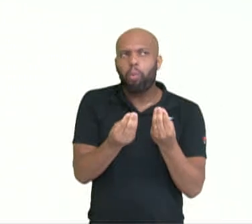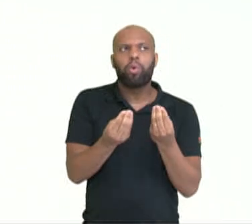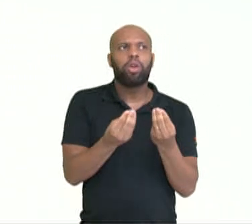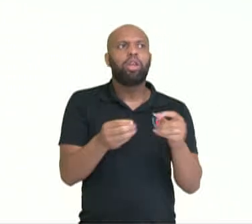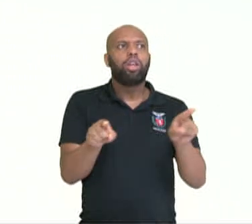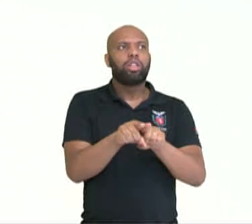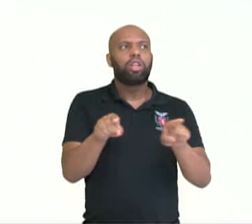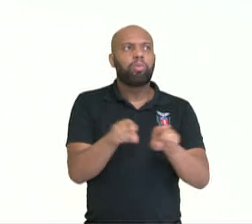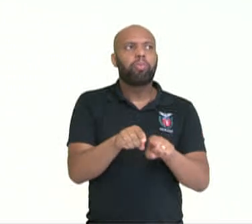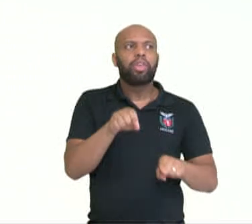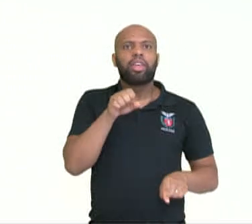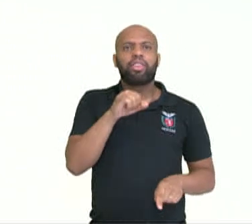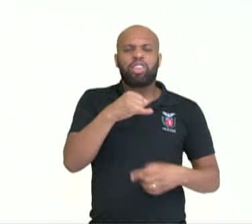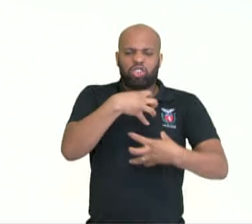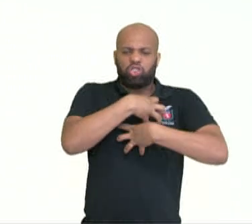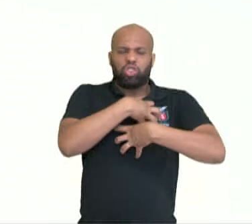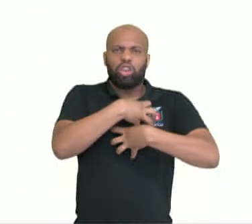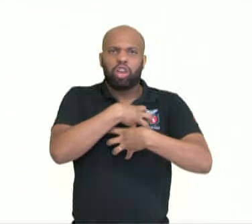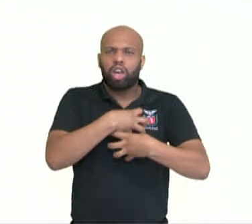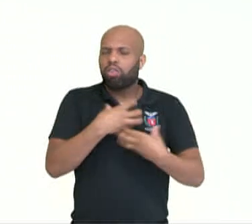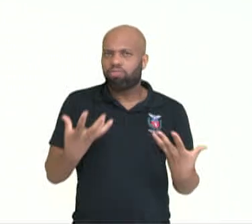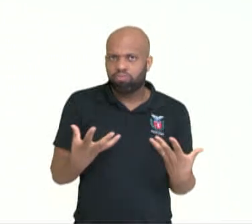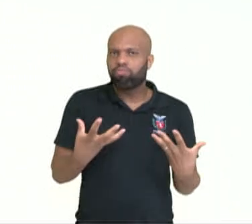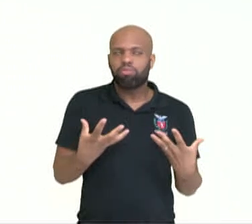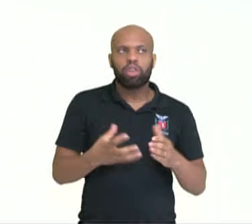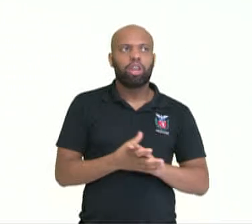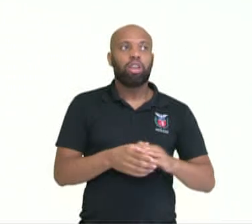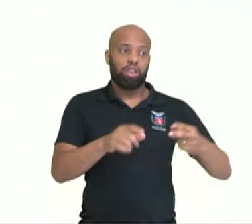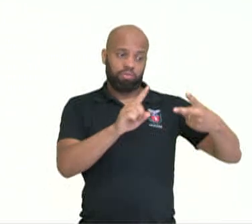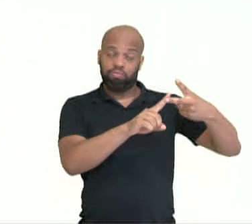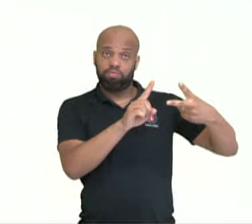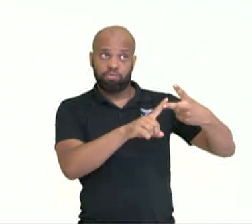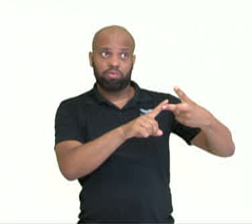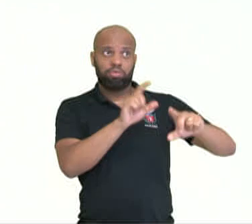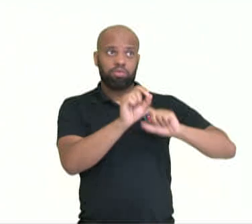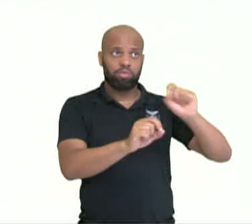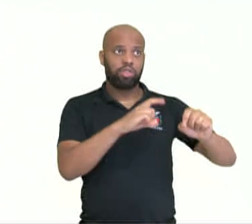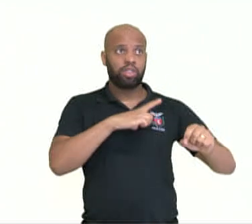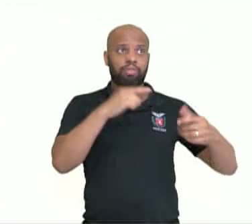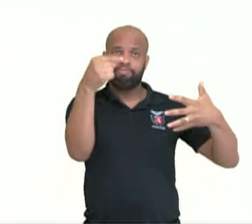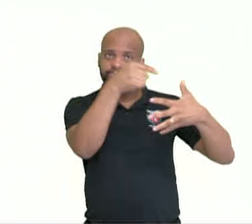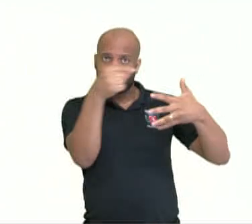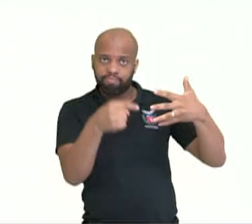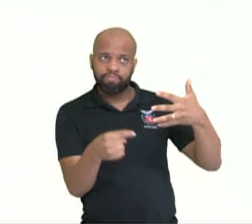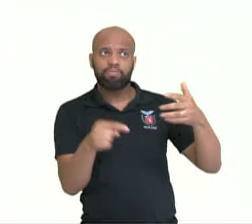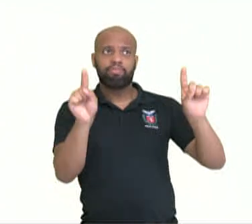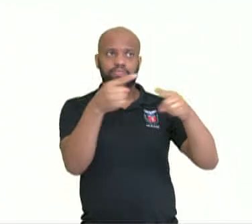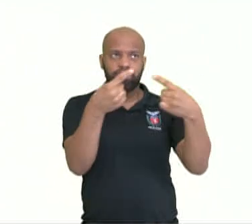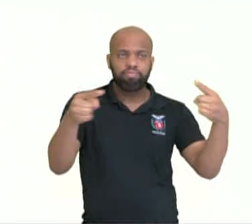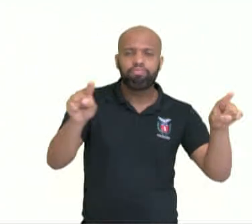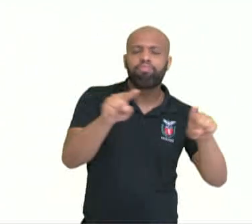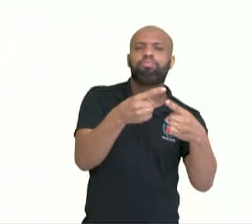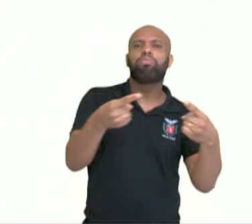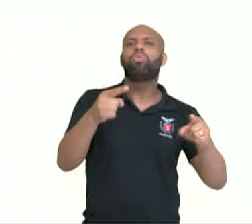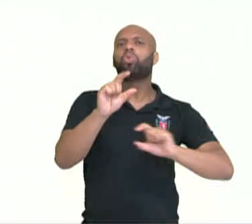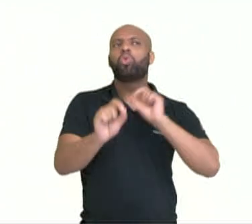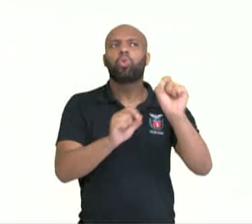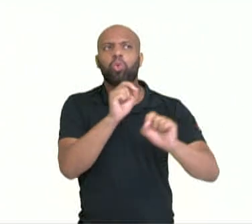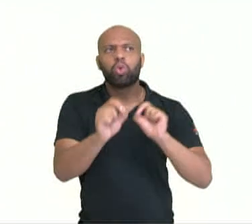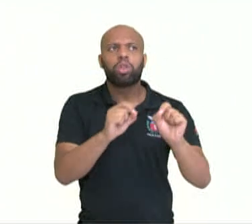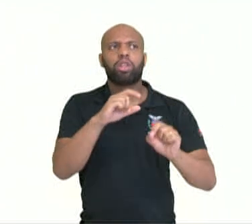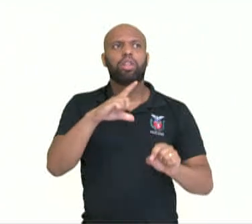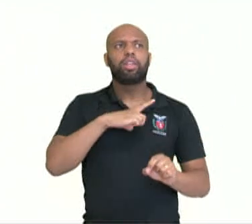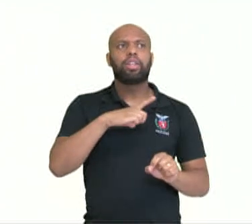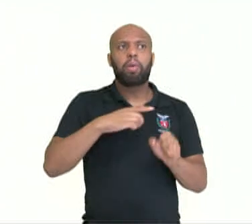e a densidade, de que maneira que ela é composta. A composição dos elementos da música é bem básica, porque a composição da